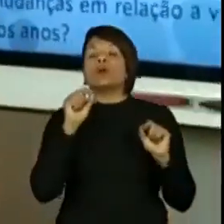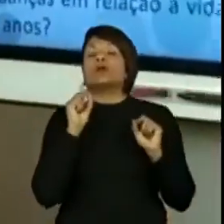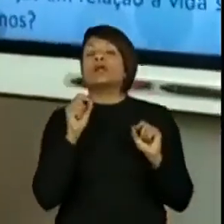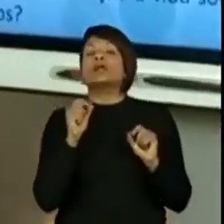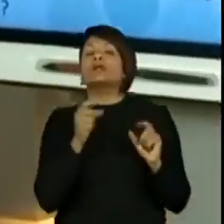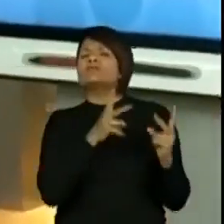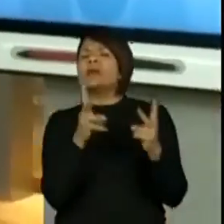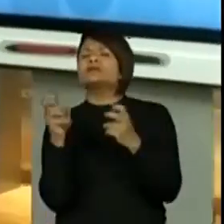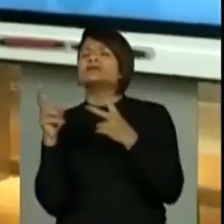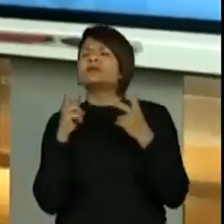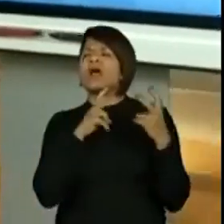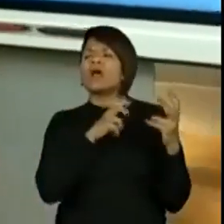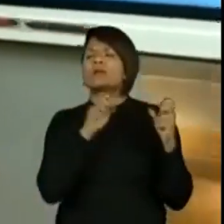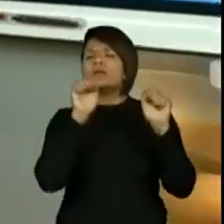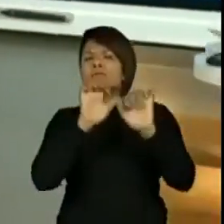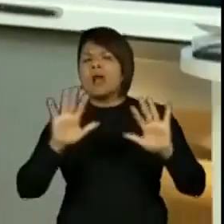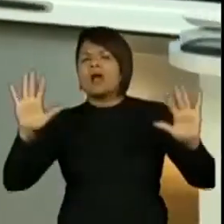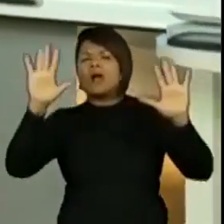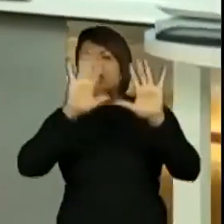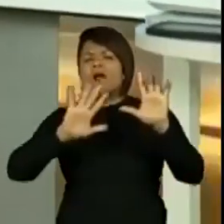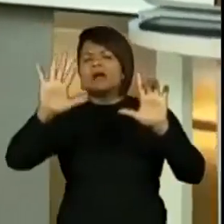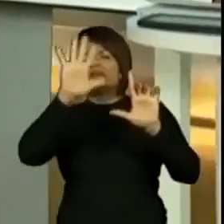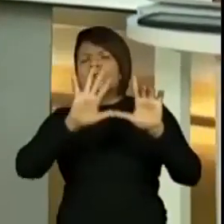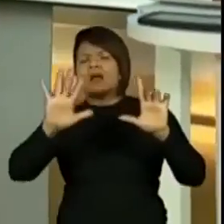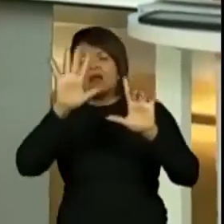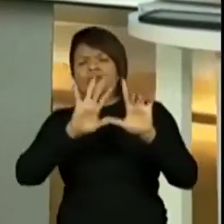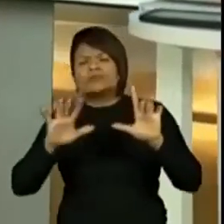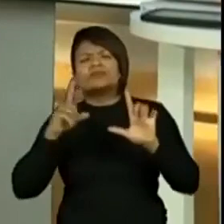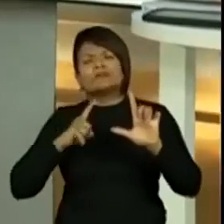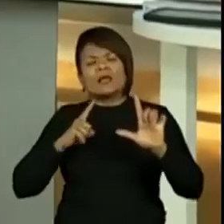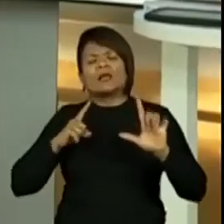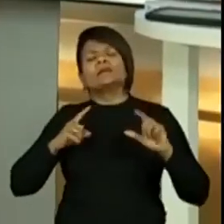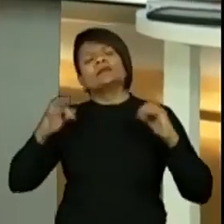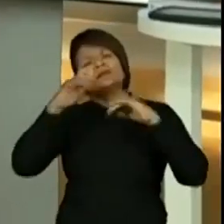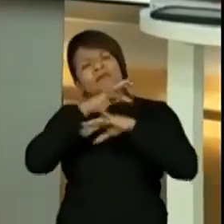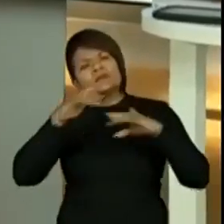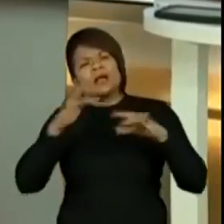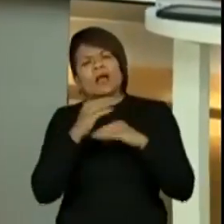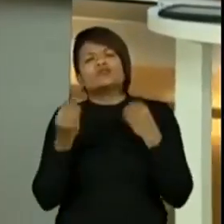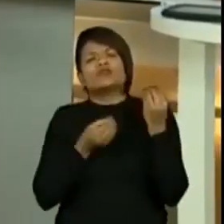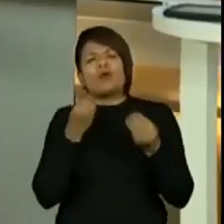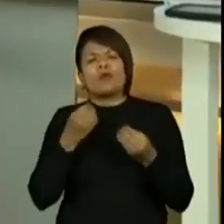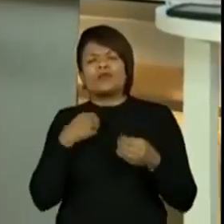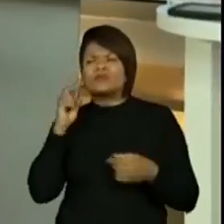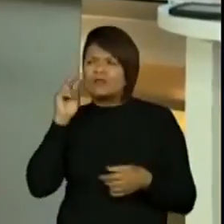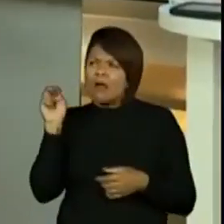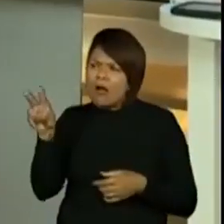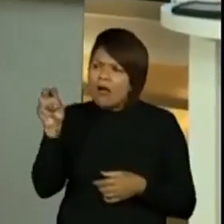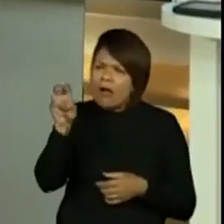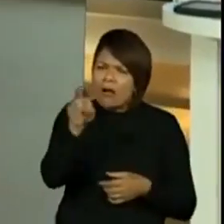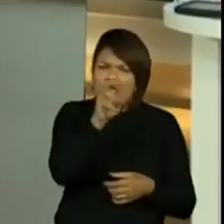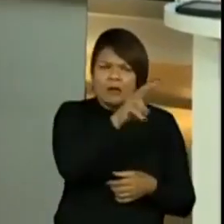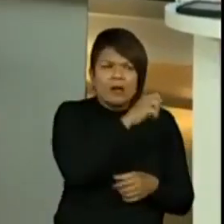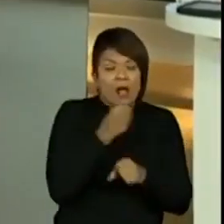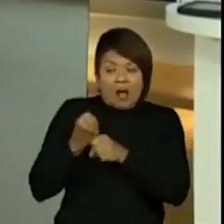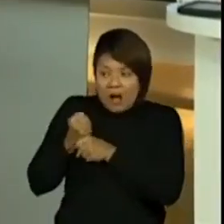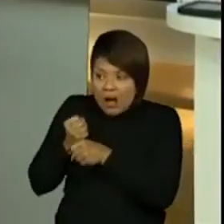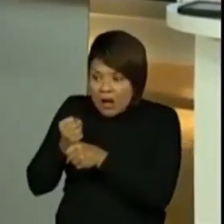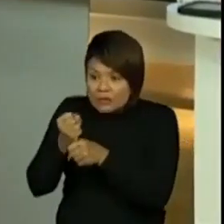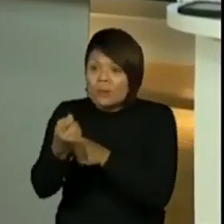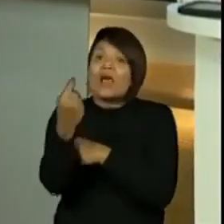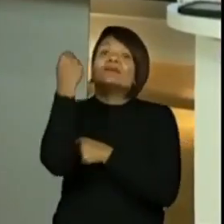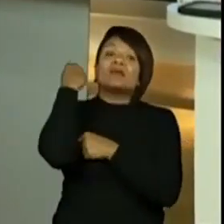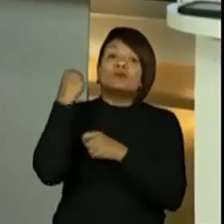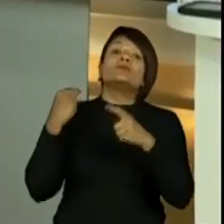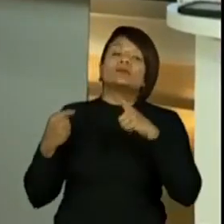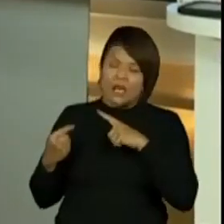notadas na paisagem da cidade? Na paisagem da cidade. O que mudou ao longo dos anos?